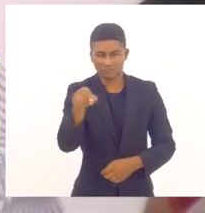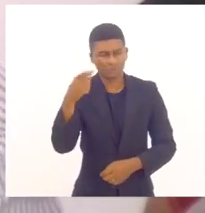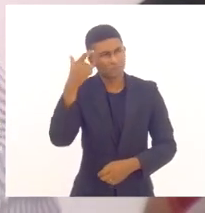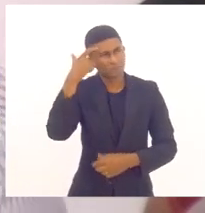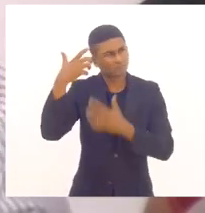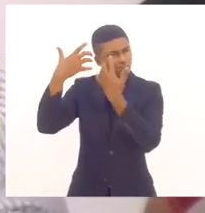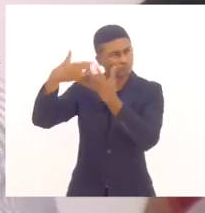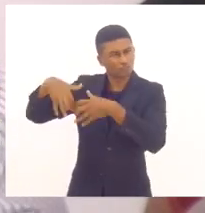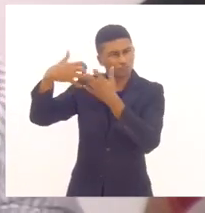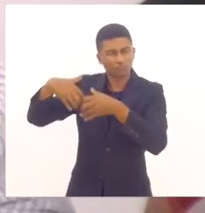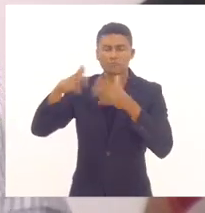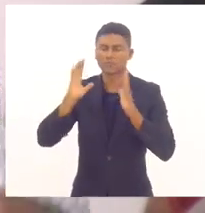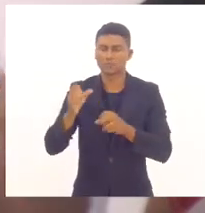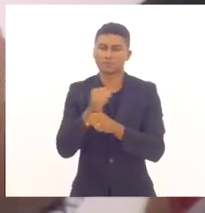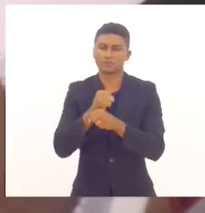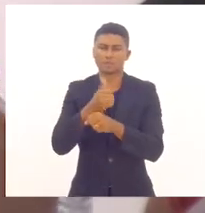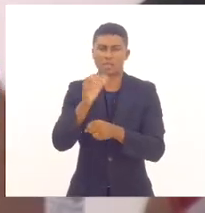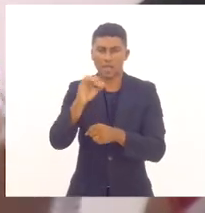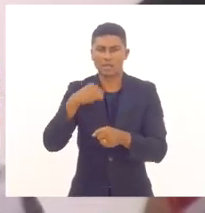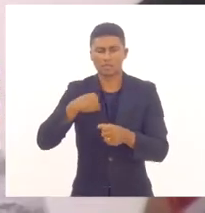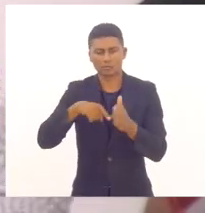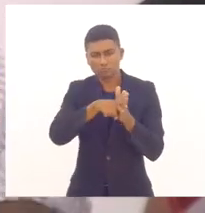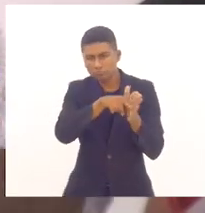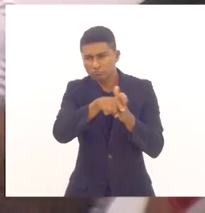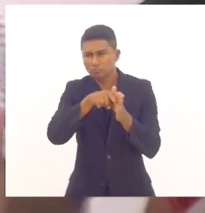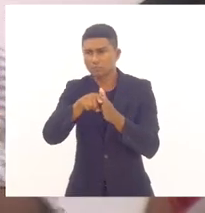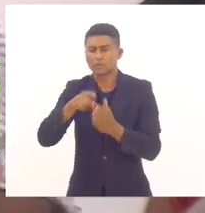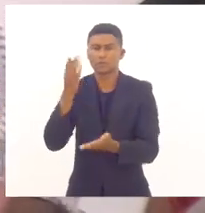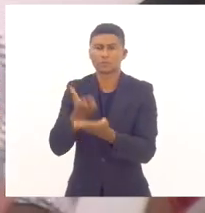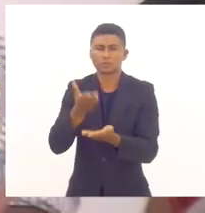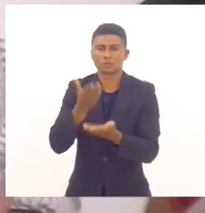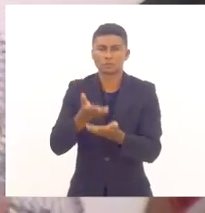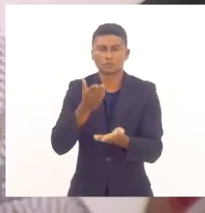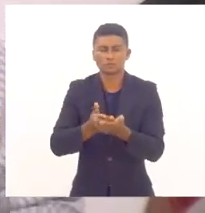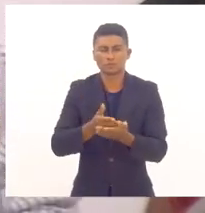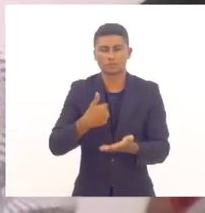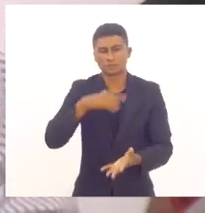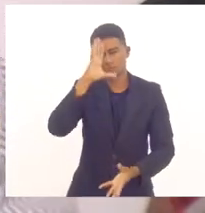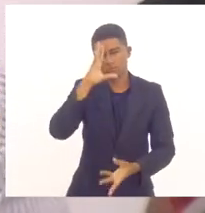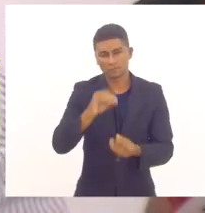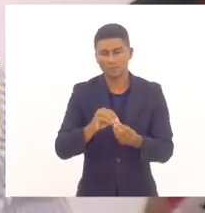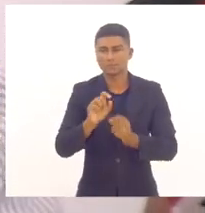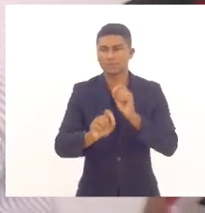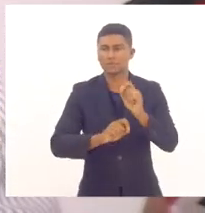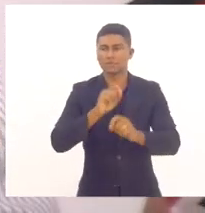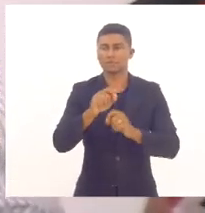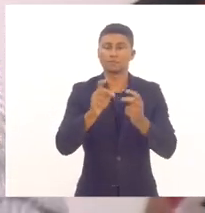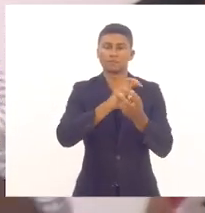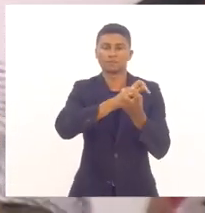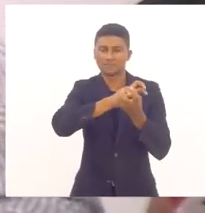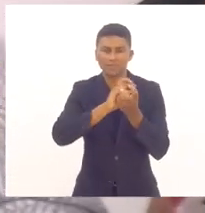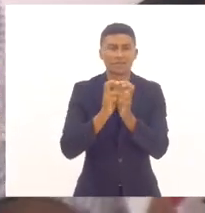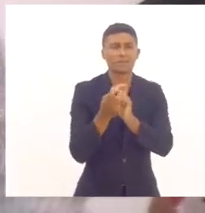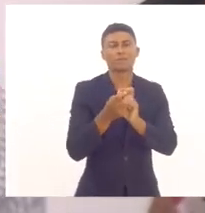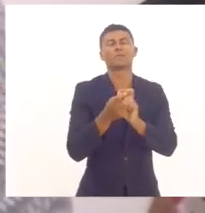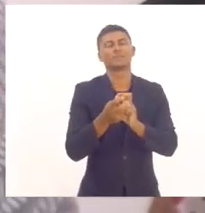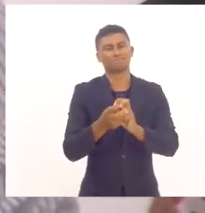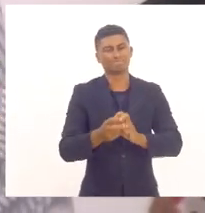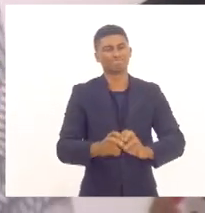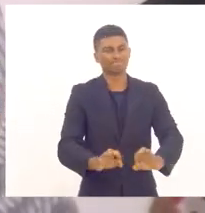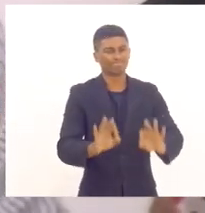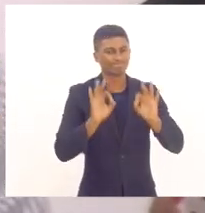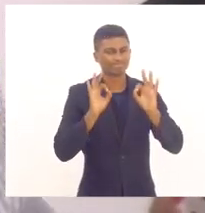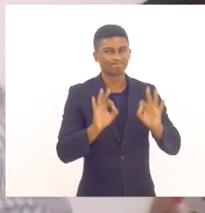opa, deputado. E eu acabei meus estudos só me mostram o quê? É que a capoeira tem uma chance, um potencial